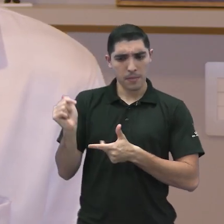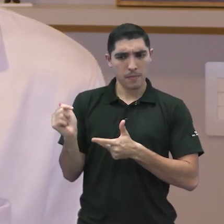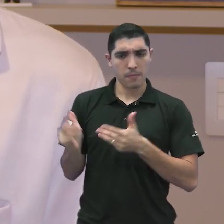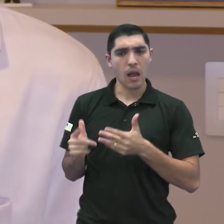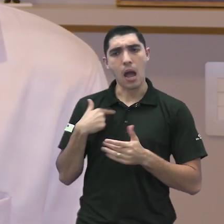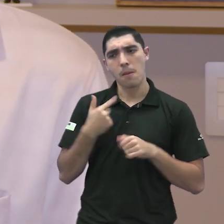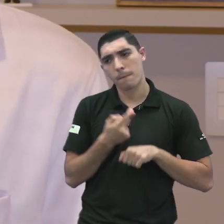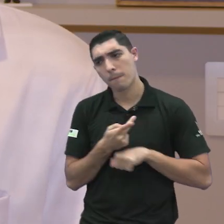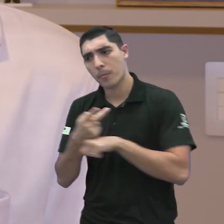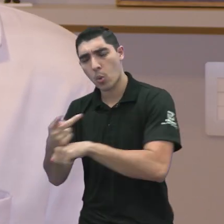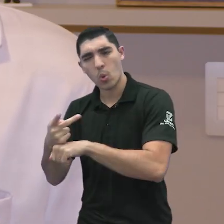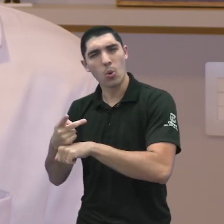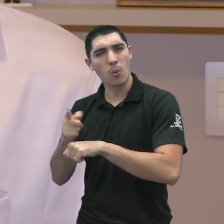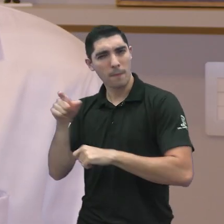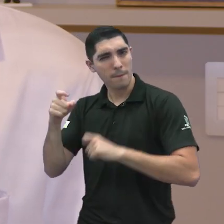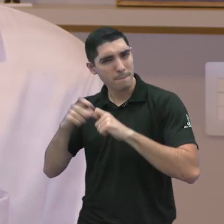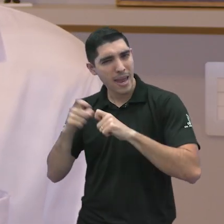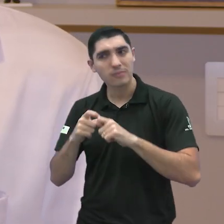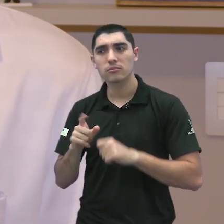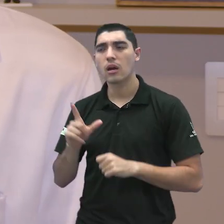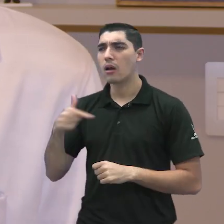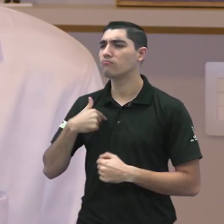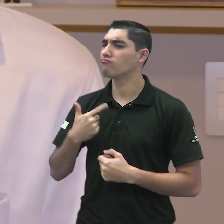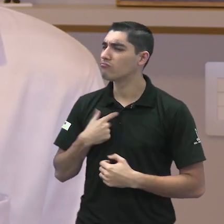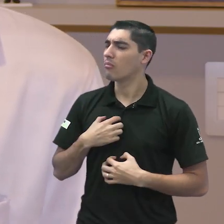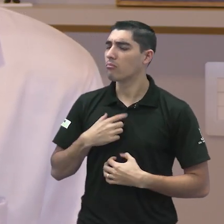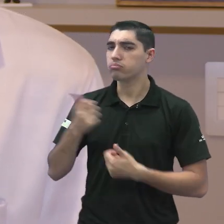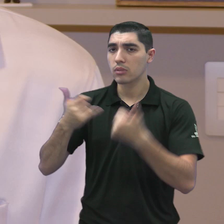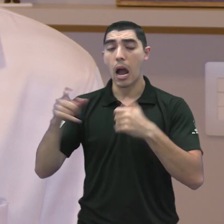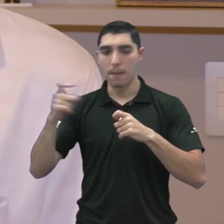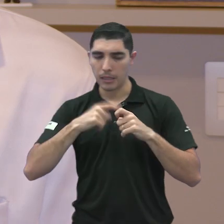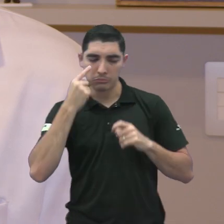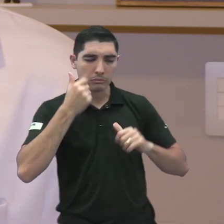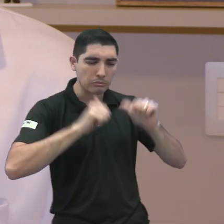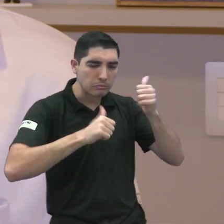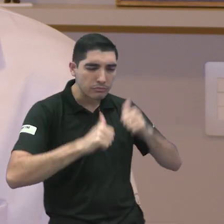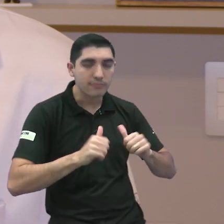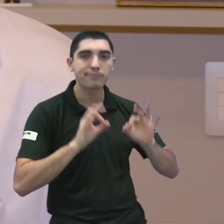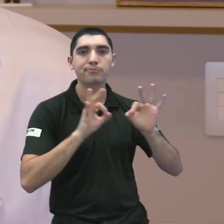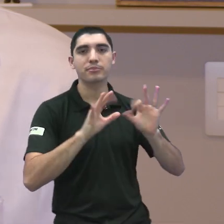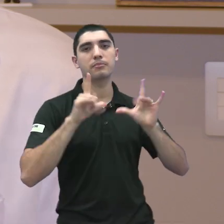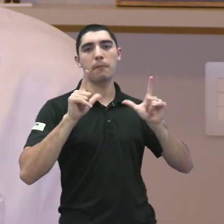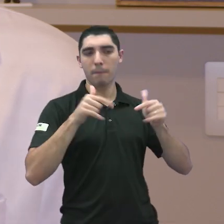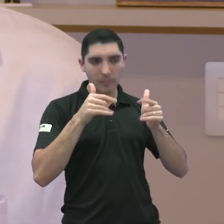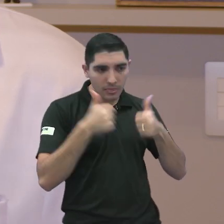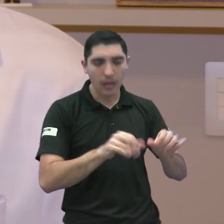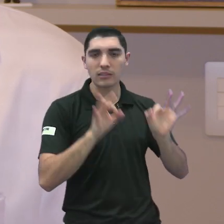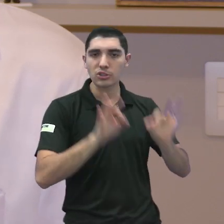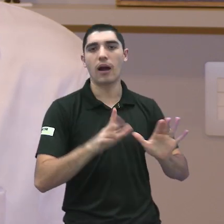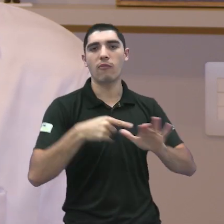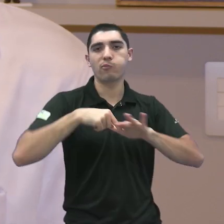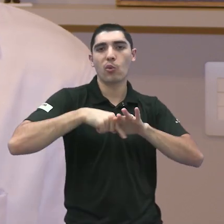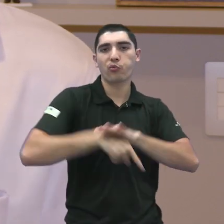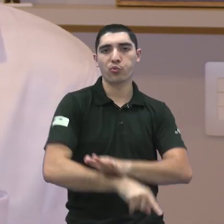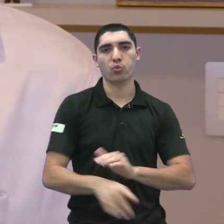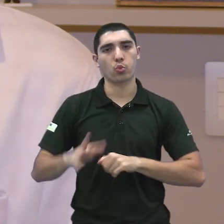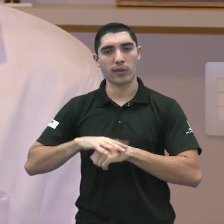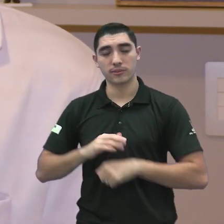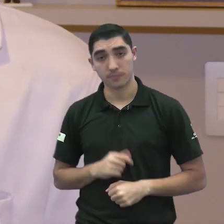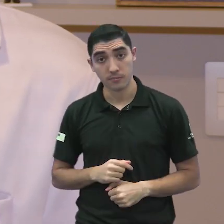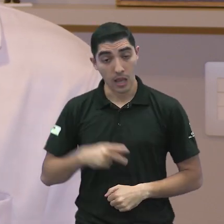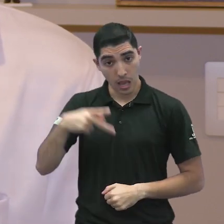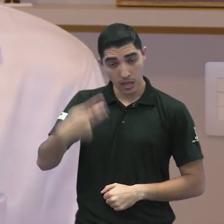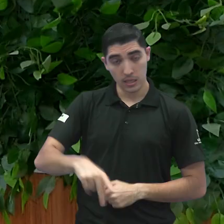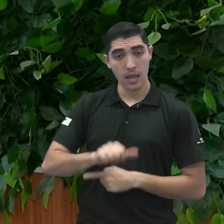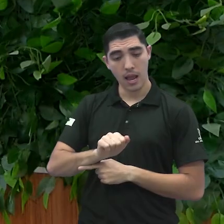mais sintoma e geralmente a gente procura o pneumologista já quando tem aquela limitação muito importante em que a pessoa não consegue mais desenvolver suas